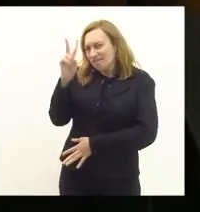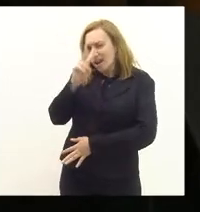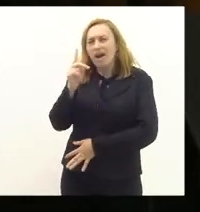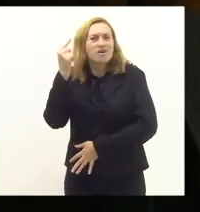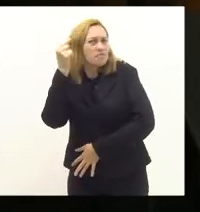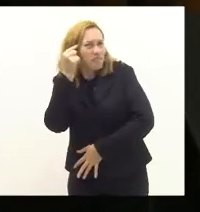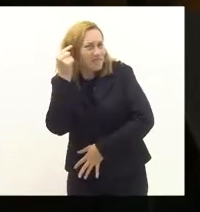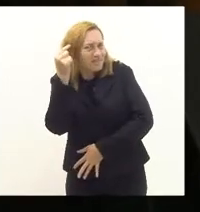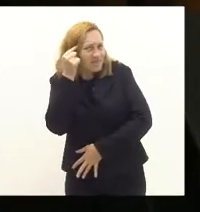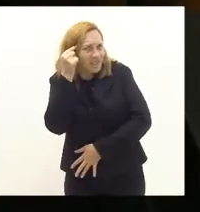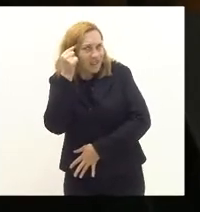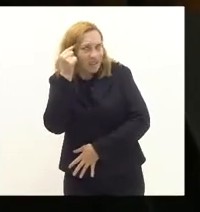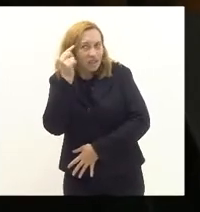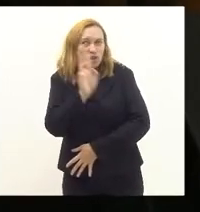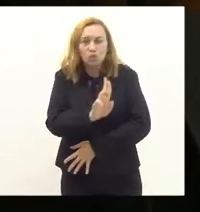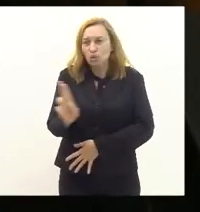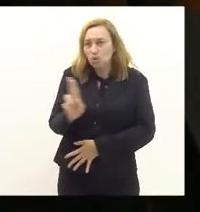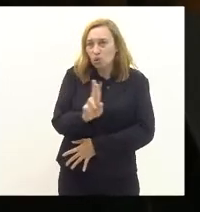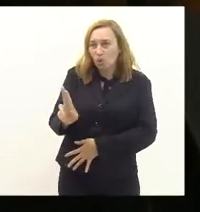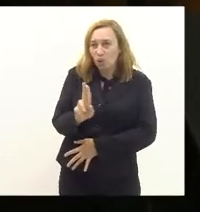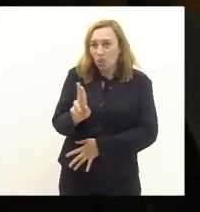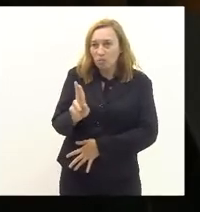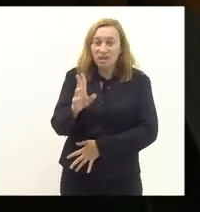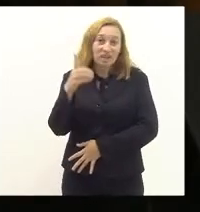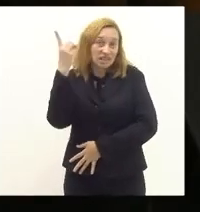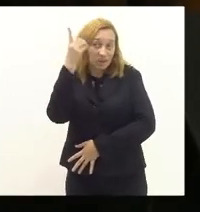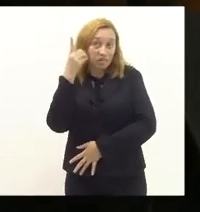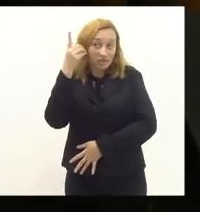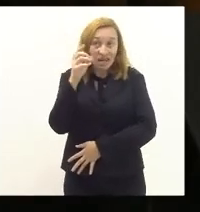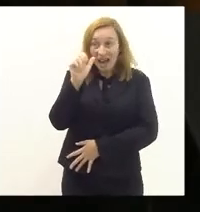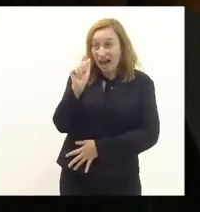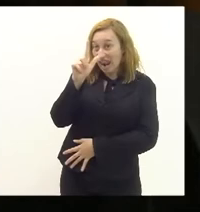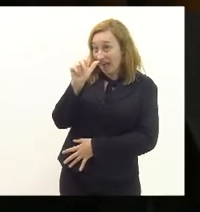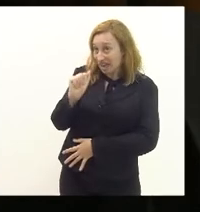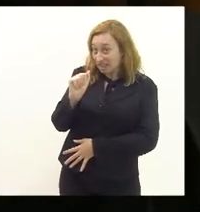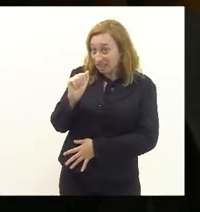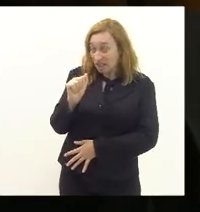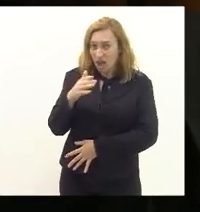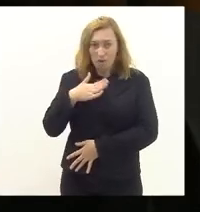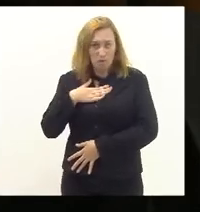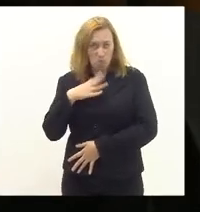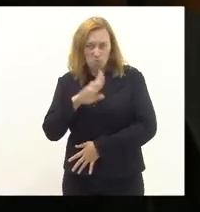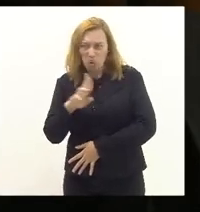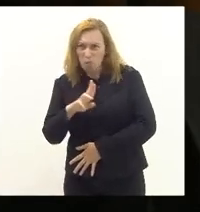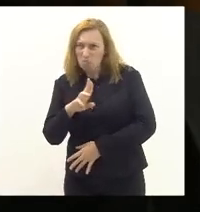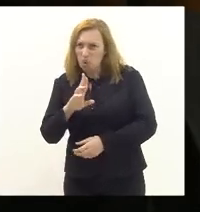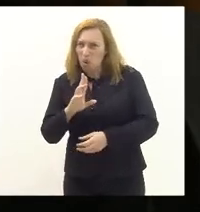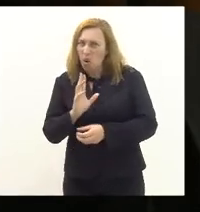pensar no nome da deputada lá na Passo, mesmo porque meu nome não é osso,